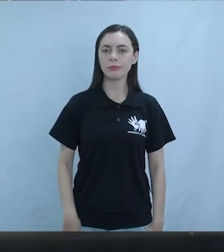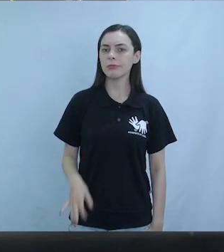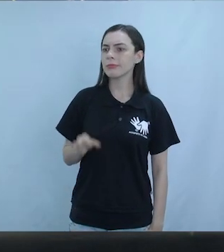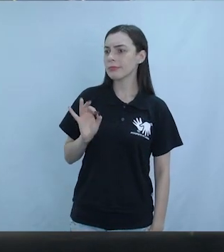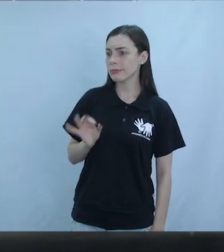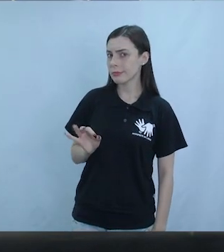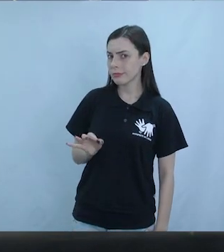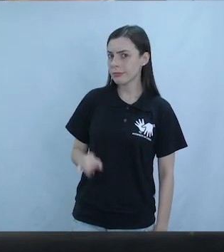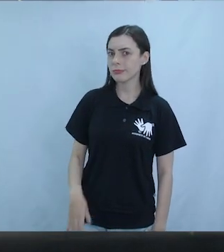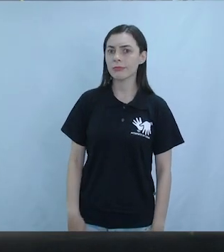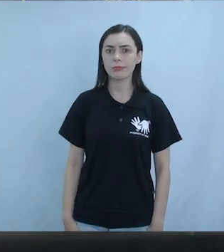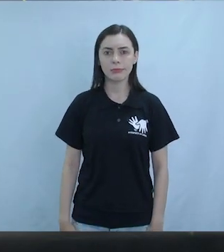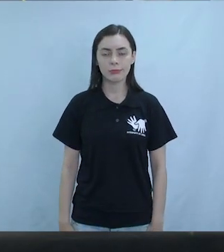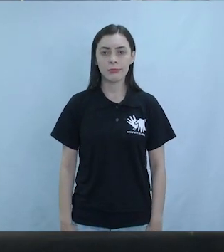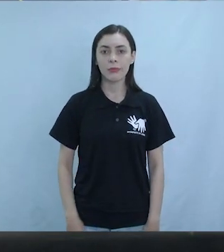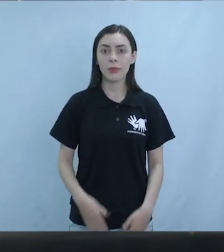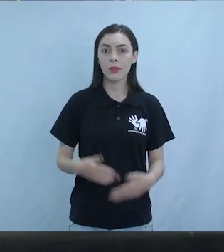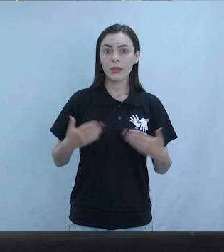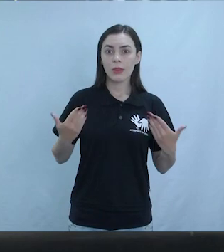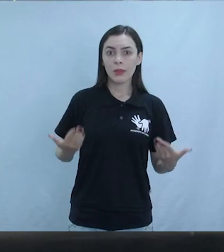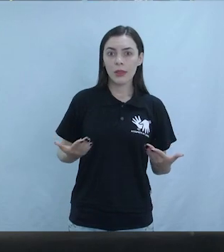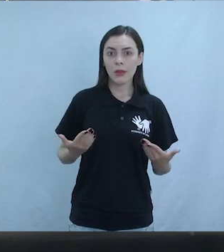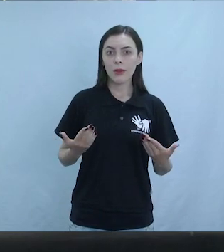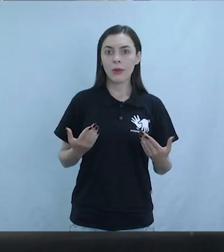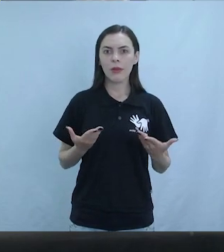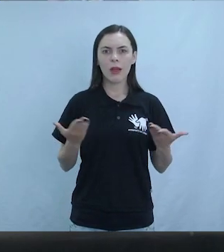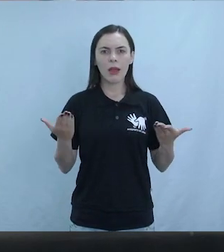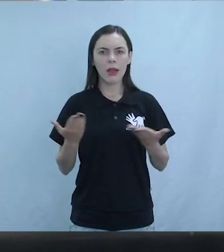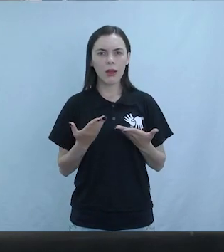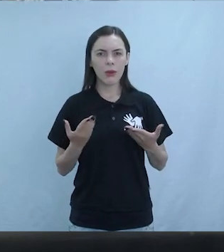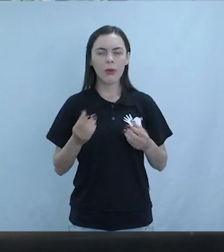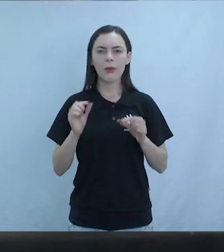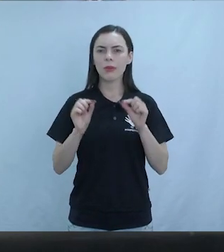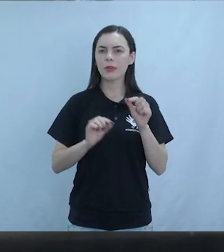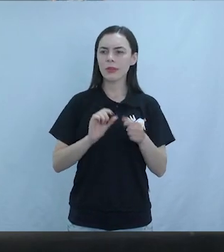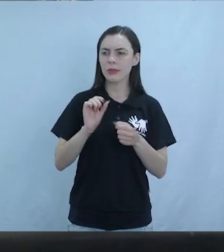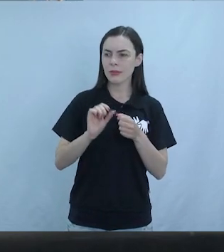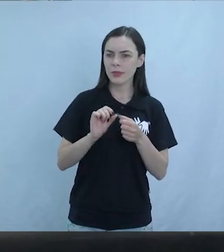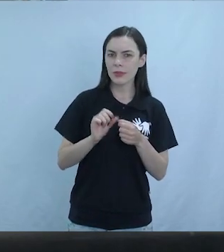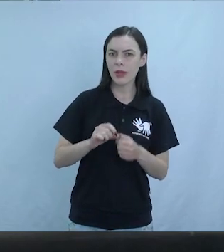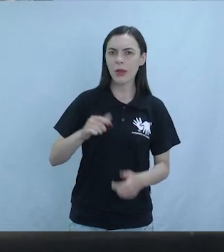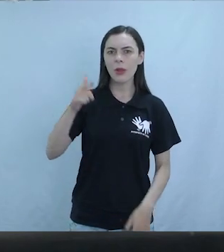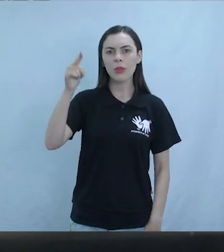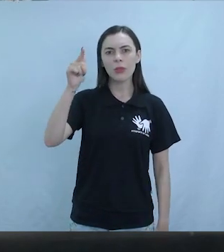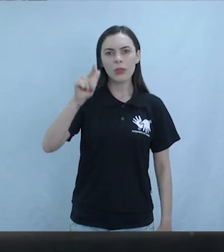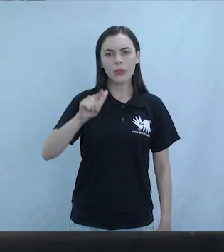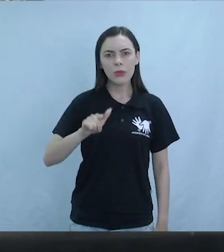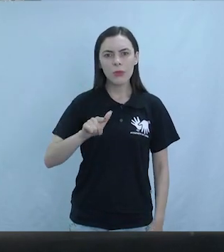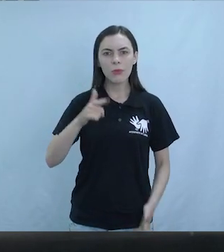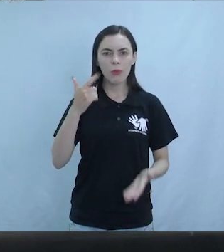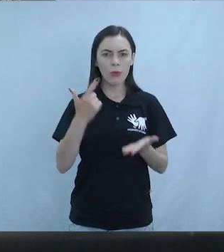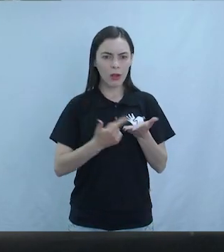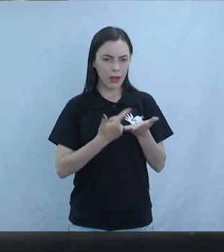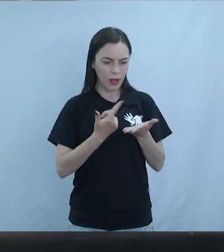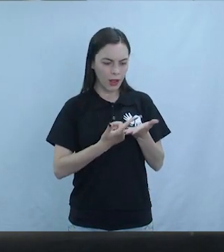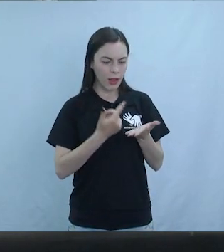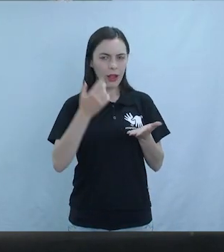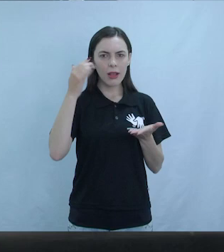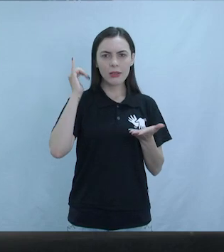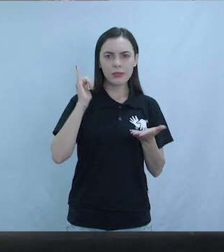Isso mesmo, então vejam só, nós estamos percorrendo mais uma